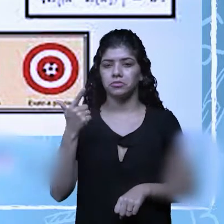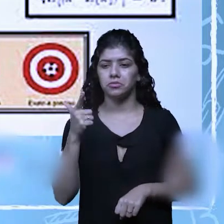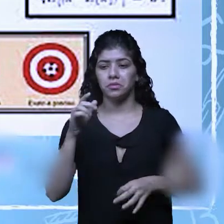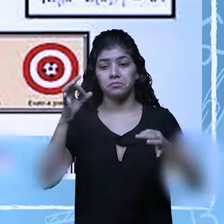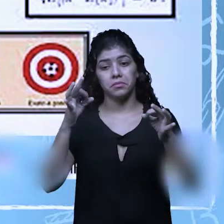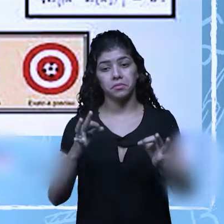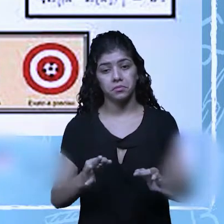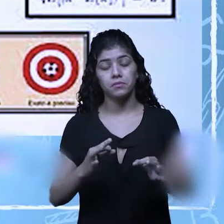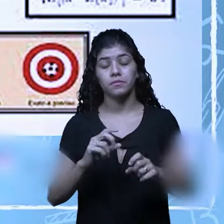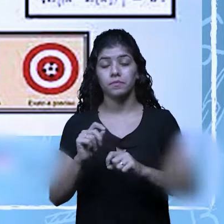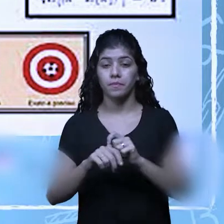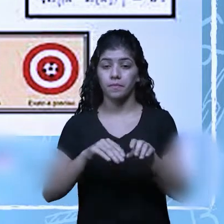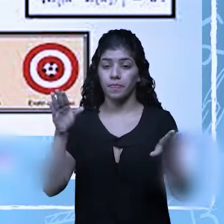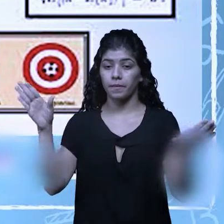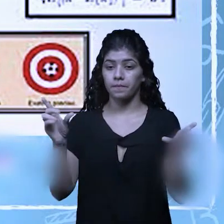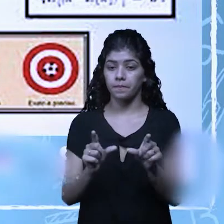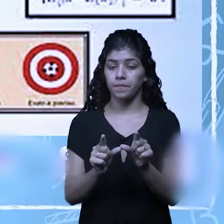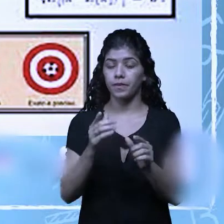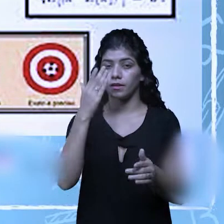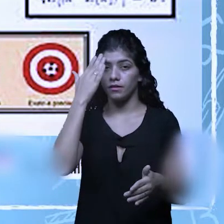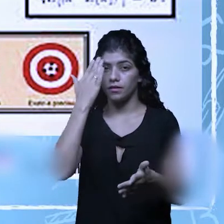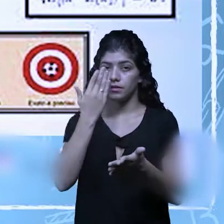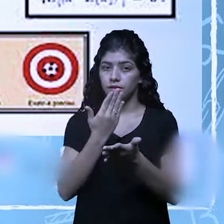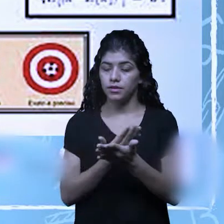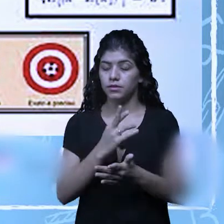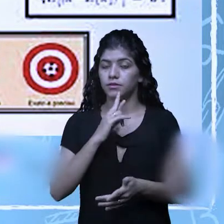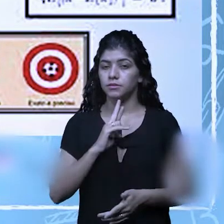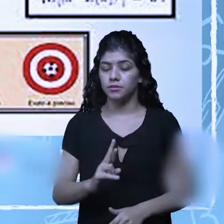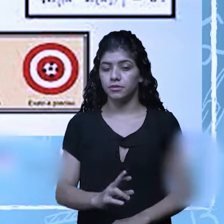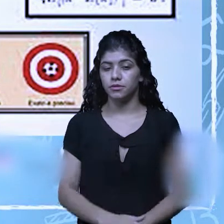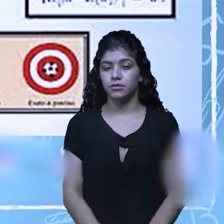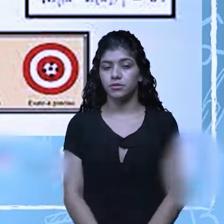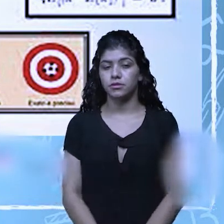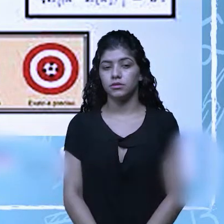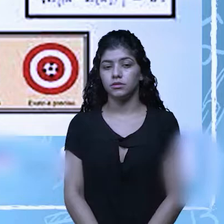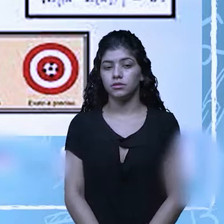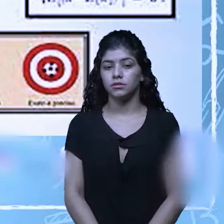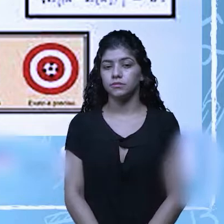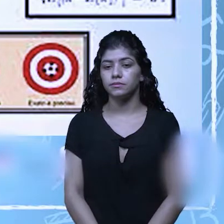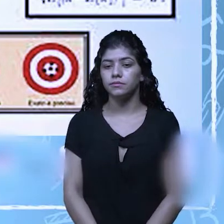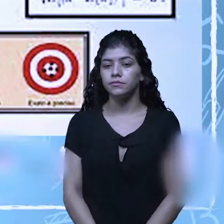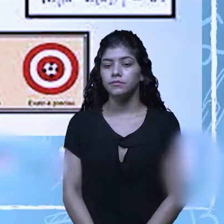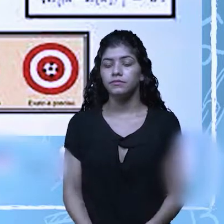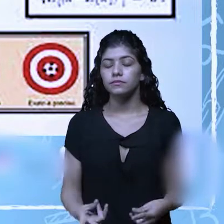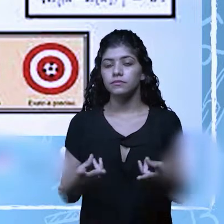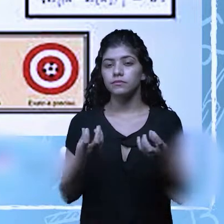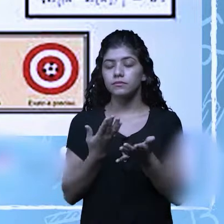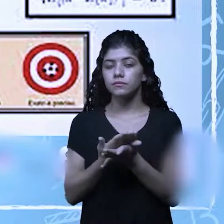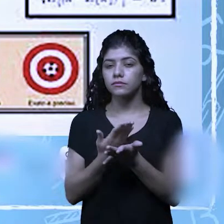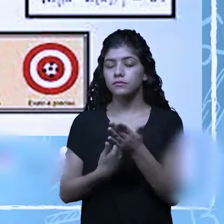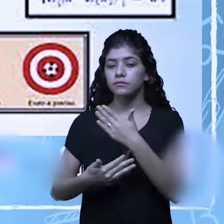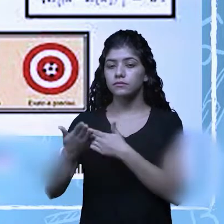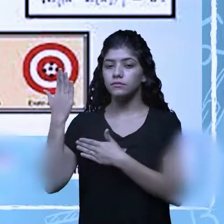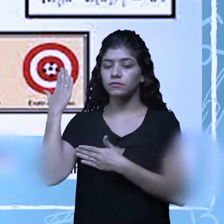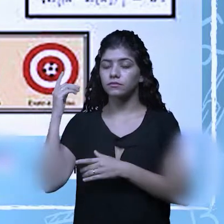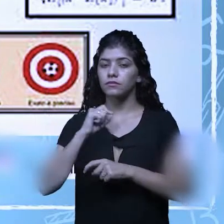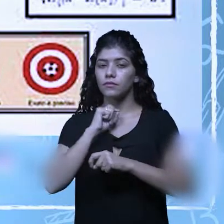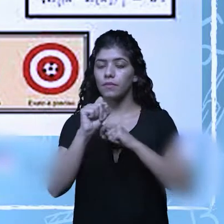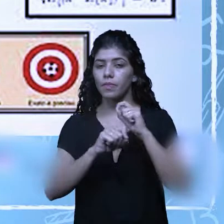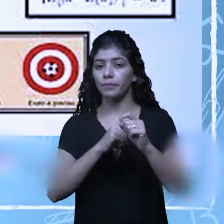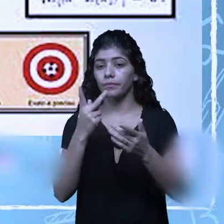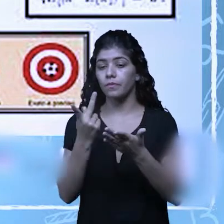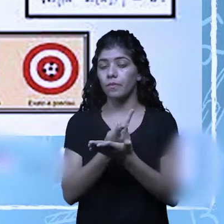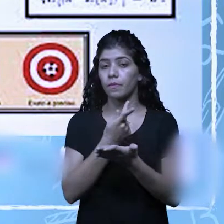incerteza de medição, menor é a confiabilidade do resultado. Vimos em aulas anteriores, tá, que